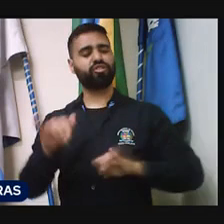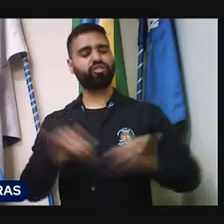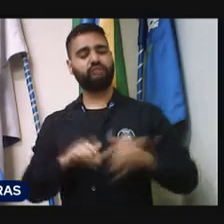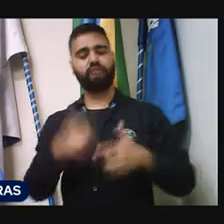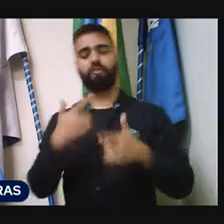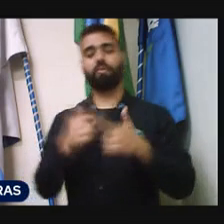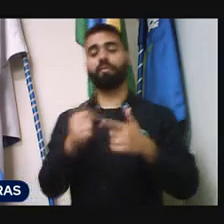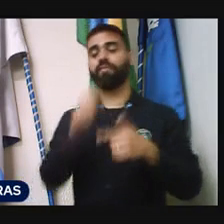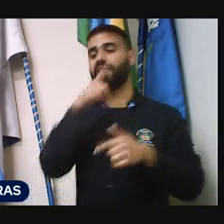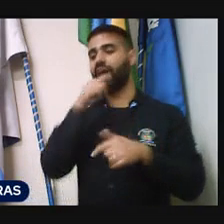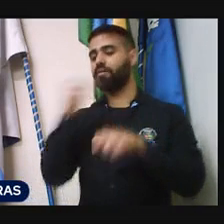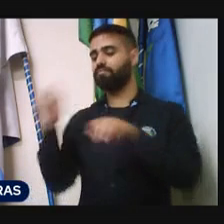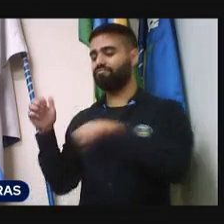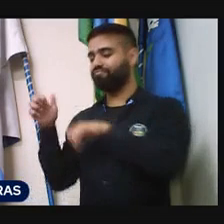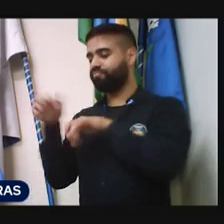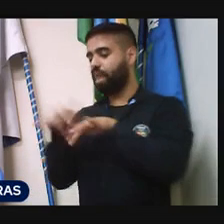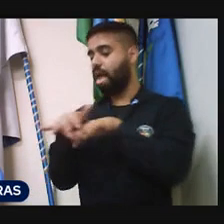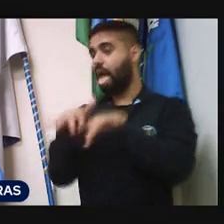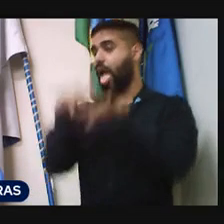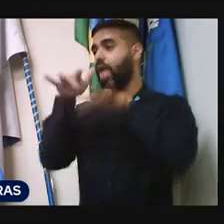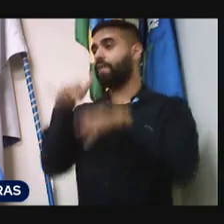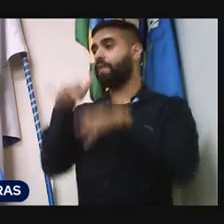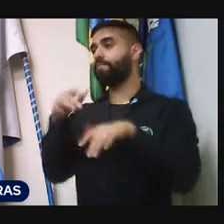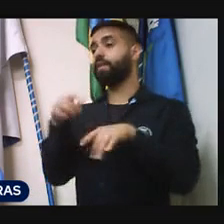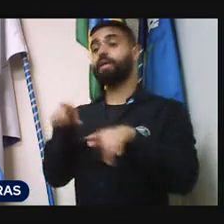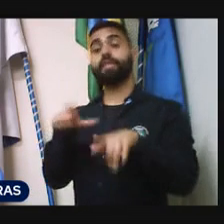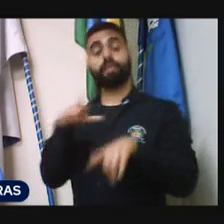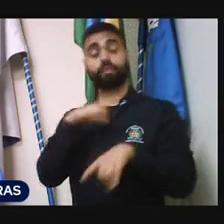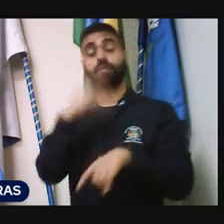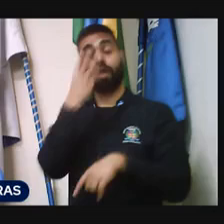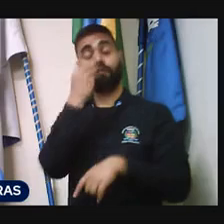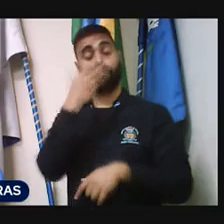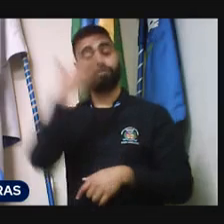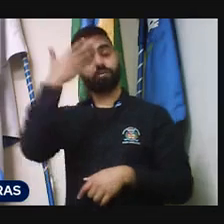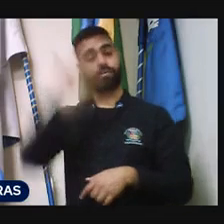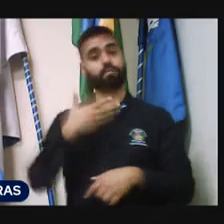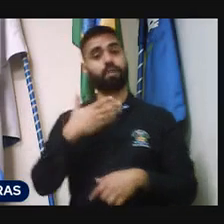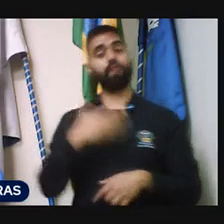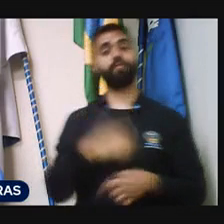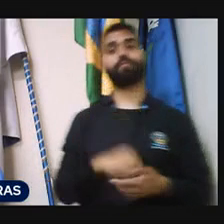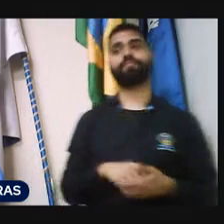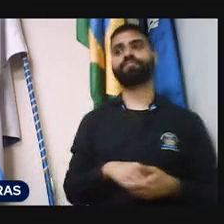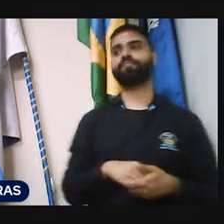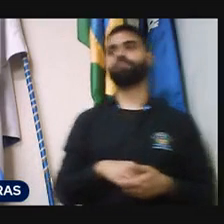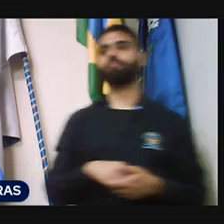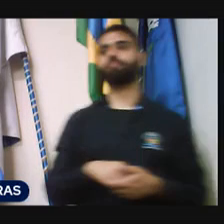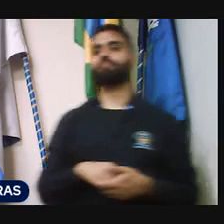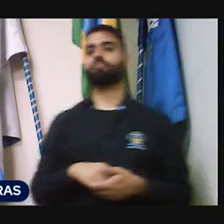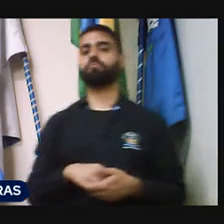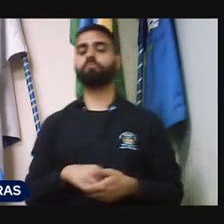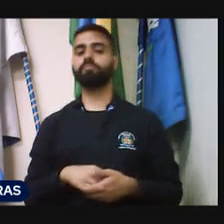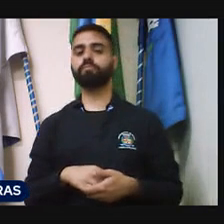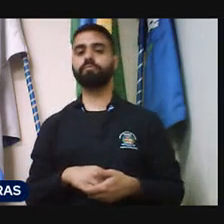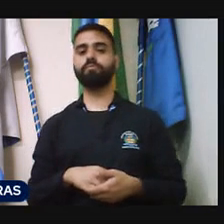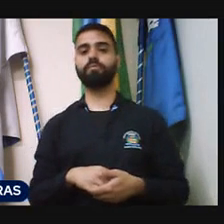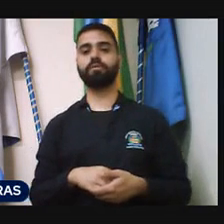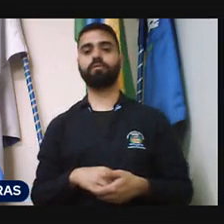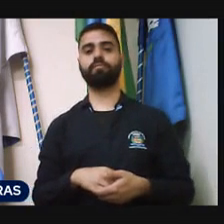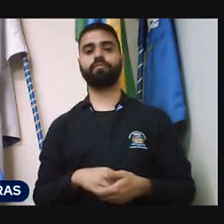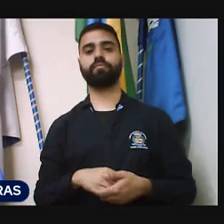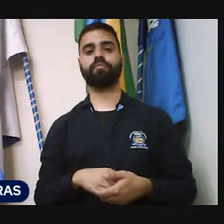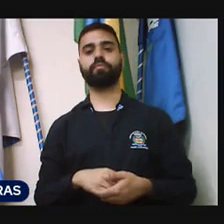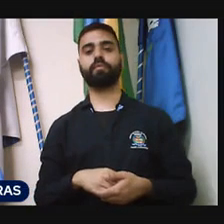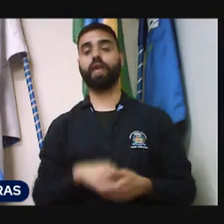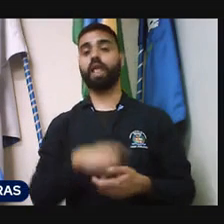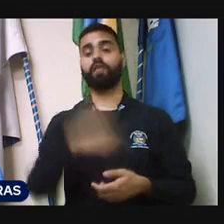e um dando suas casas como pode ser visto em algumas fotos em anexo tem uma moradora que teve que inutilizar sua garagem para fazer